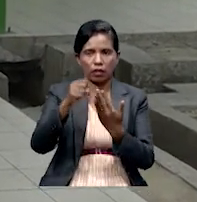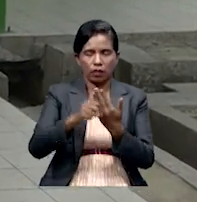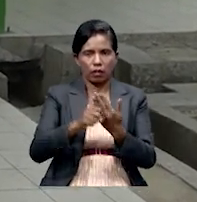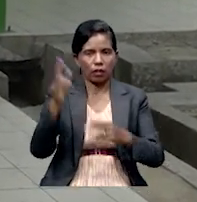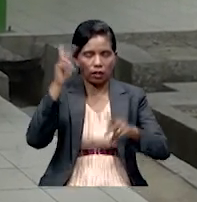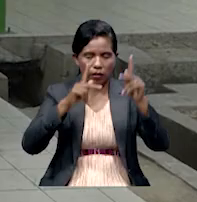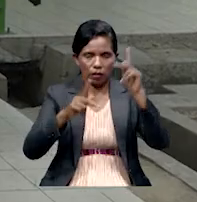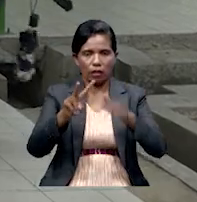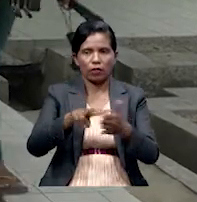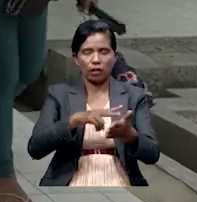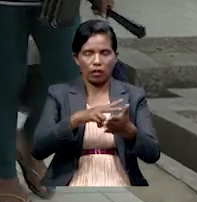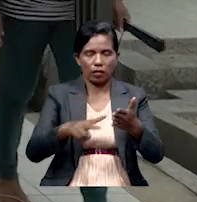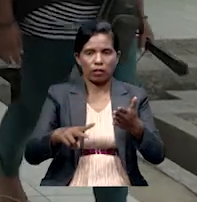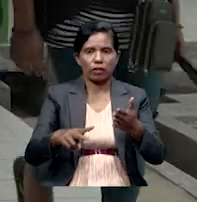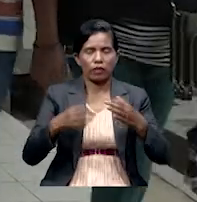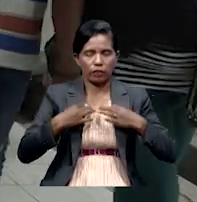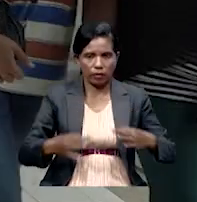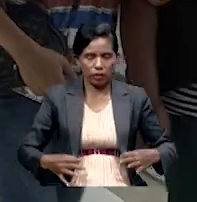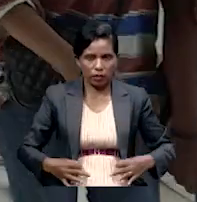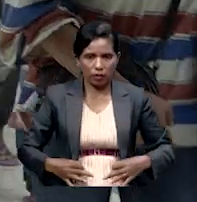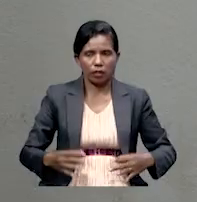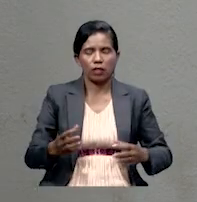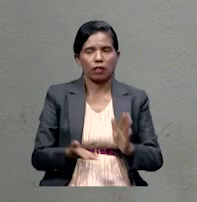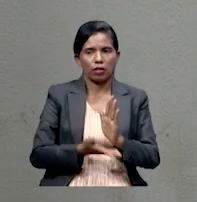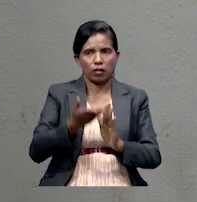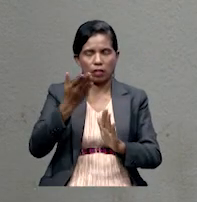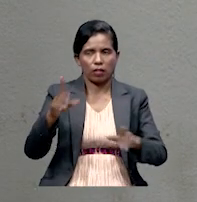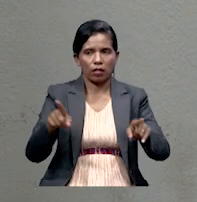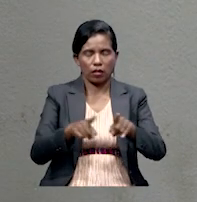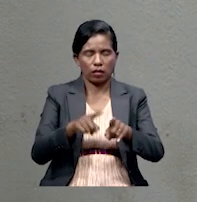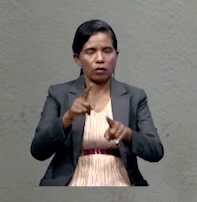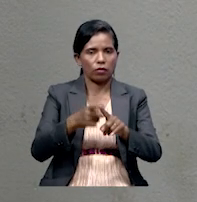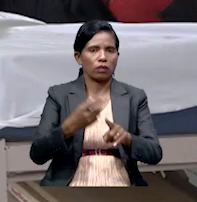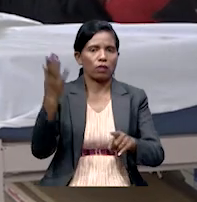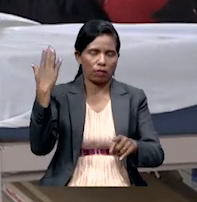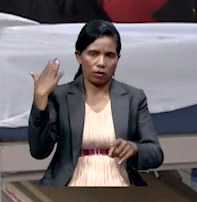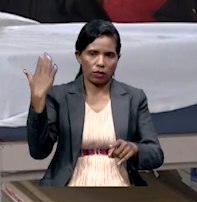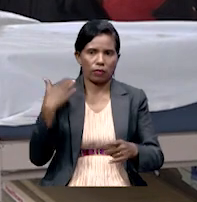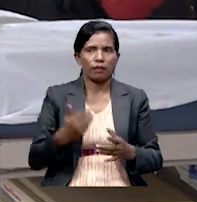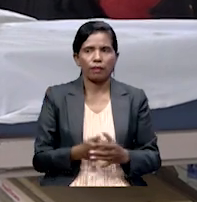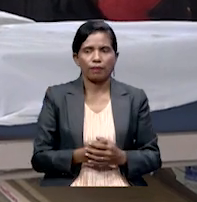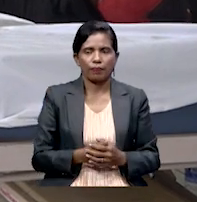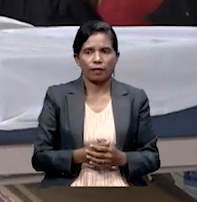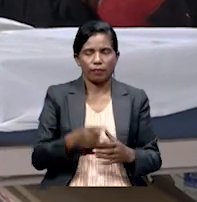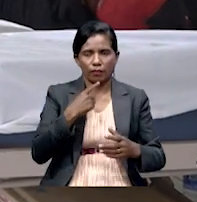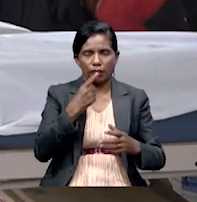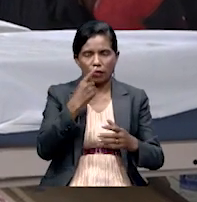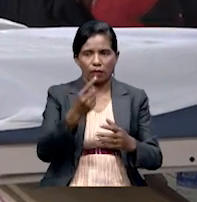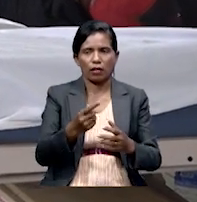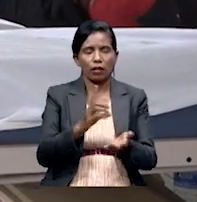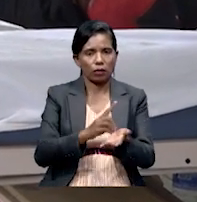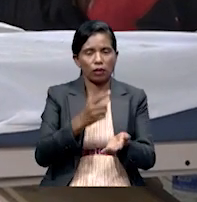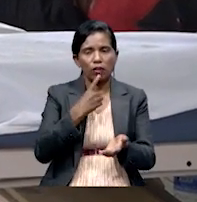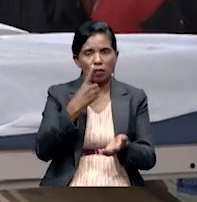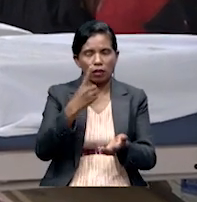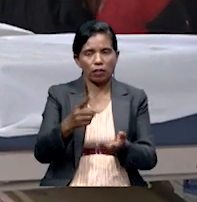de violência física social considera sai, compara com fulan hirakotukliba. Flávio José Boavida nos explica, durante a